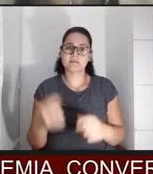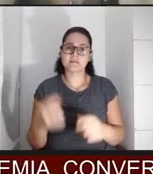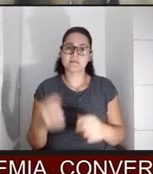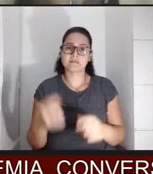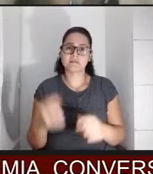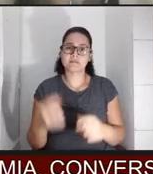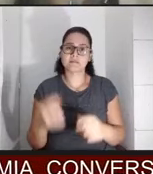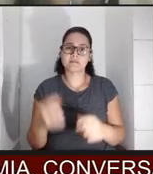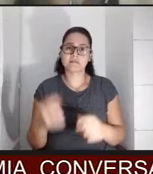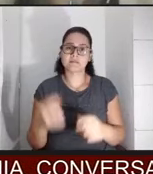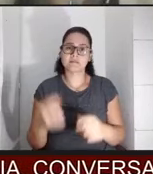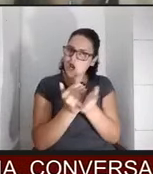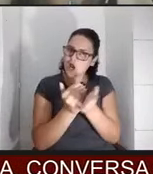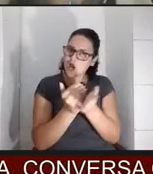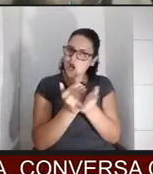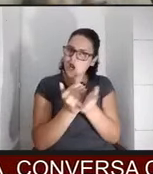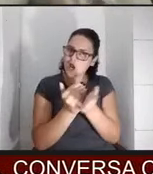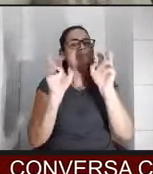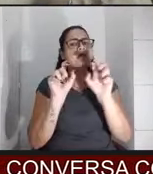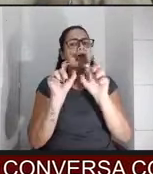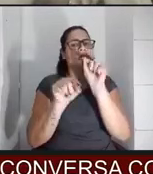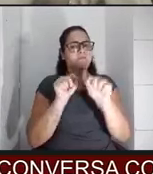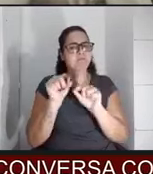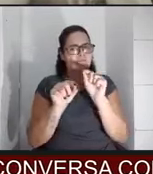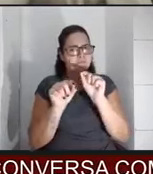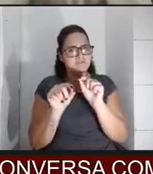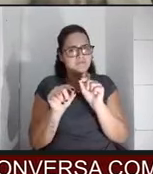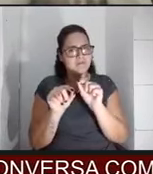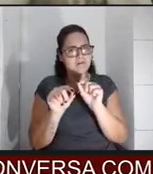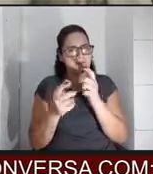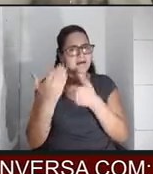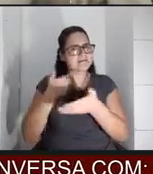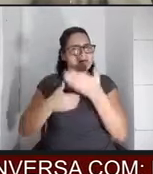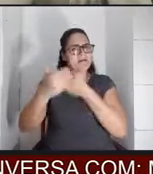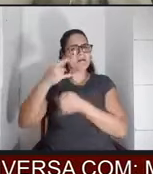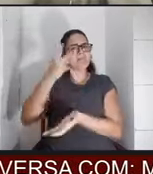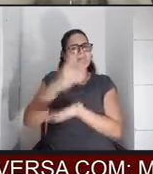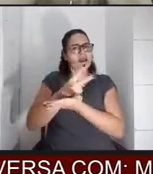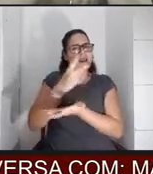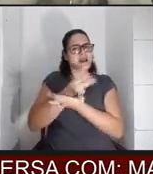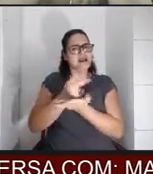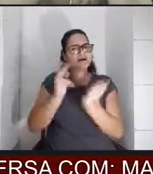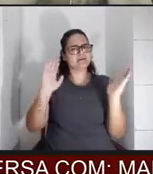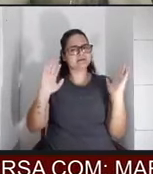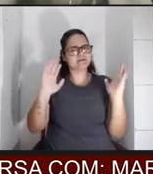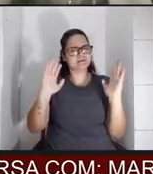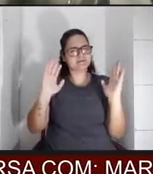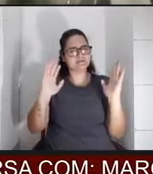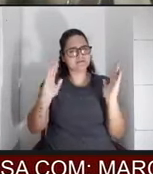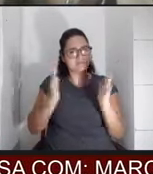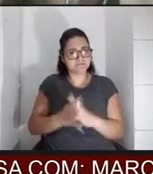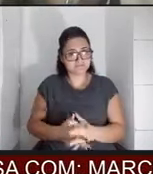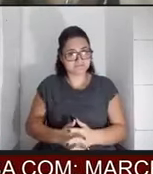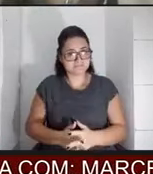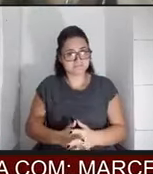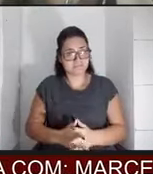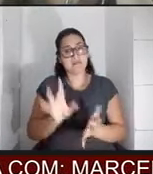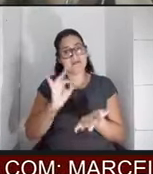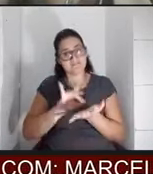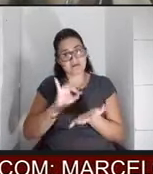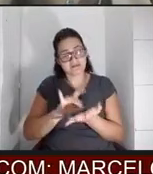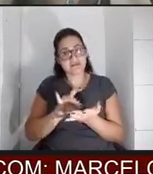uma temática que a gente volta e é o mais do mesmo. Eu acho que na verdade, na história dos